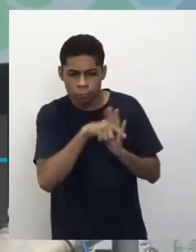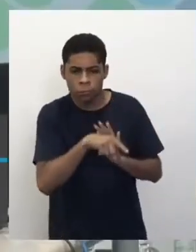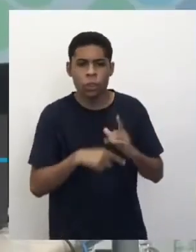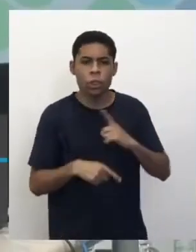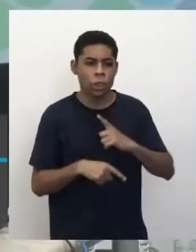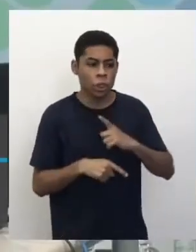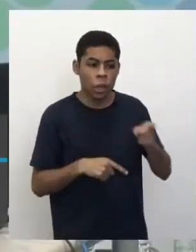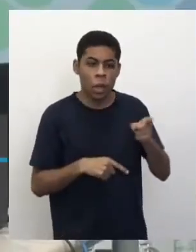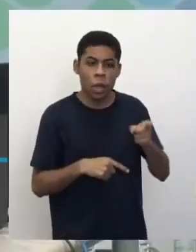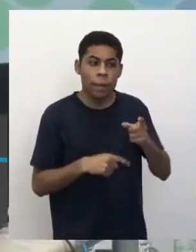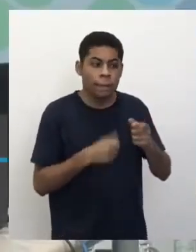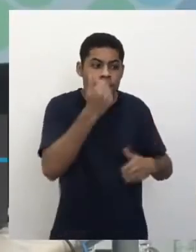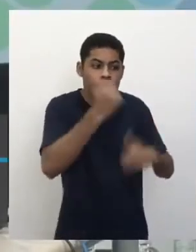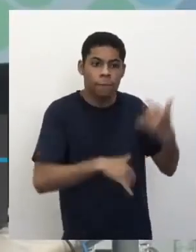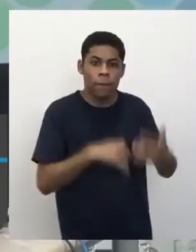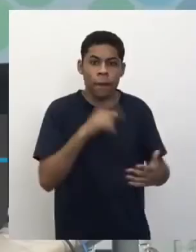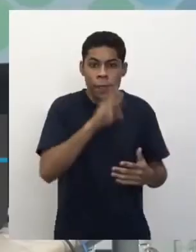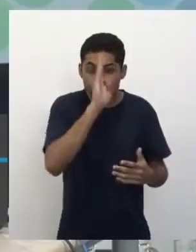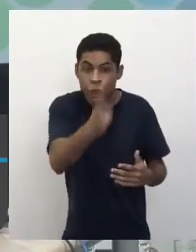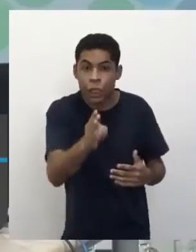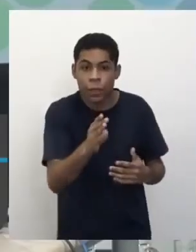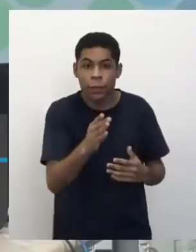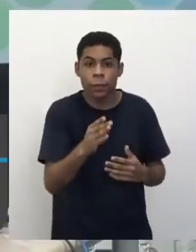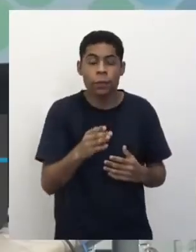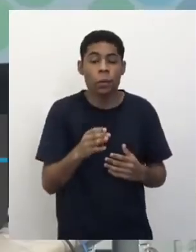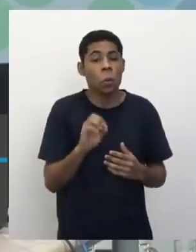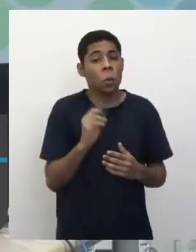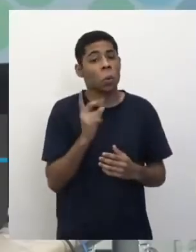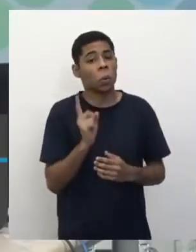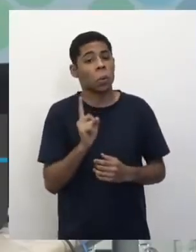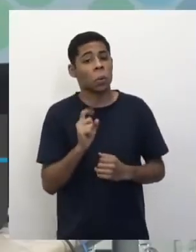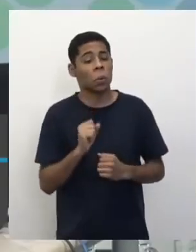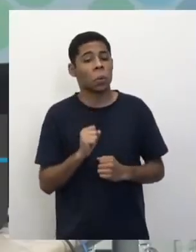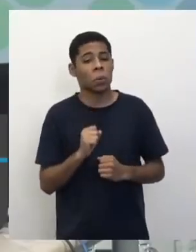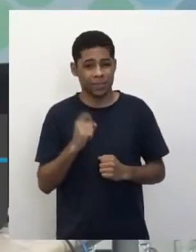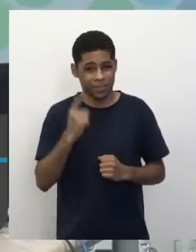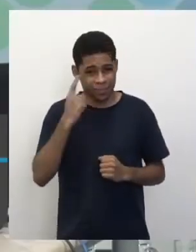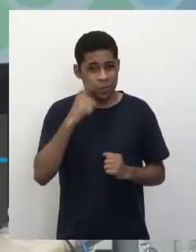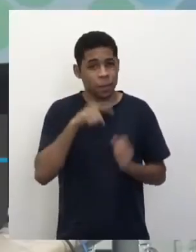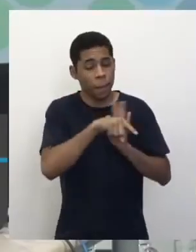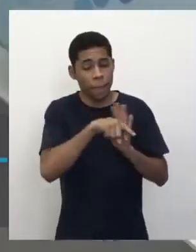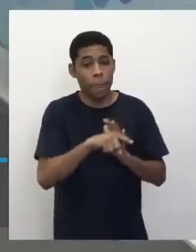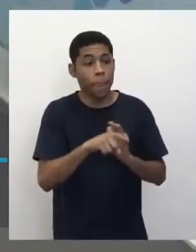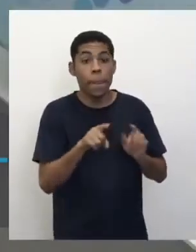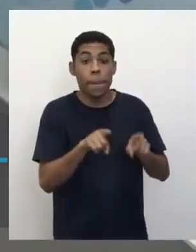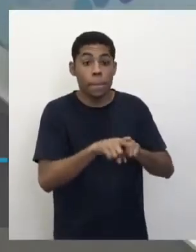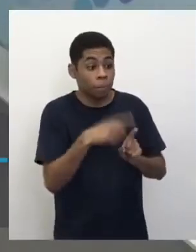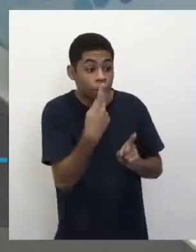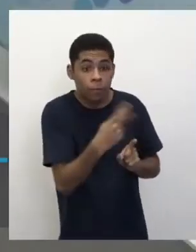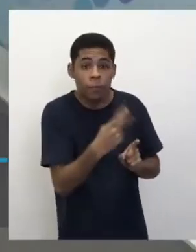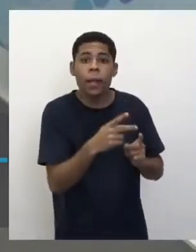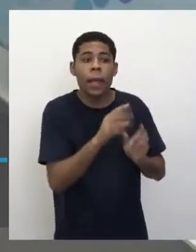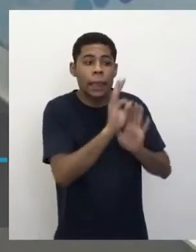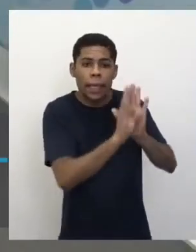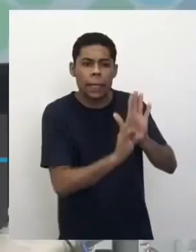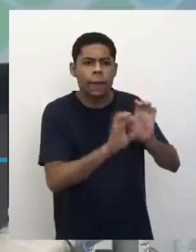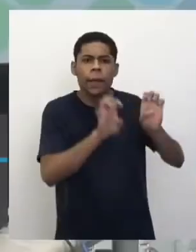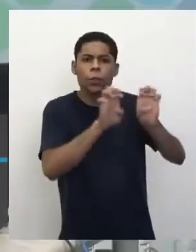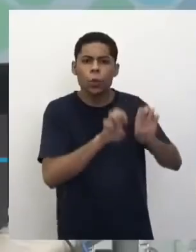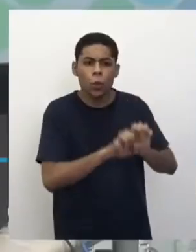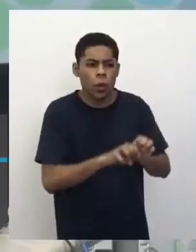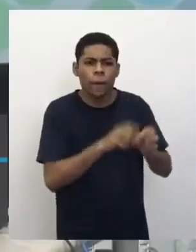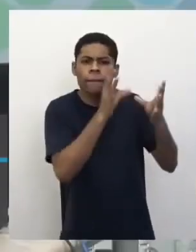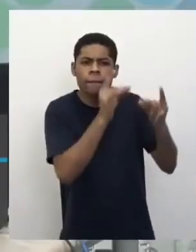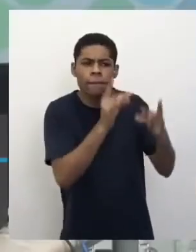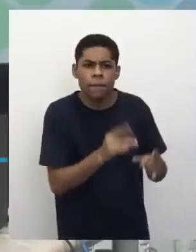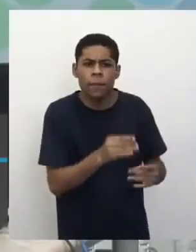discurso direto, se ele aparece, se aparece discurso indireto. A estrutura do conto mesmo. Isso, a caracterização, né,